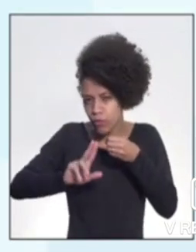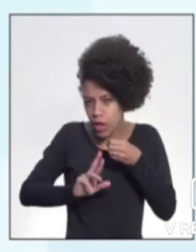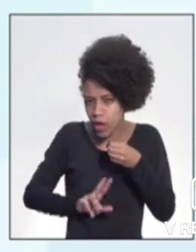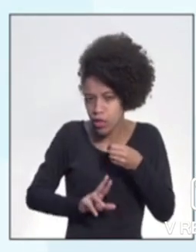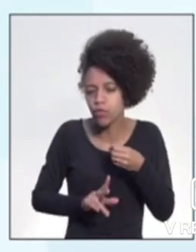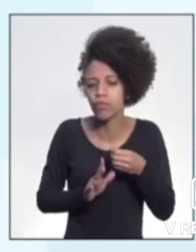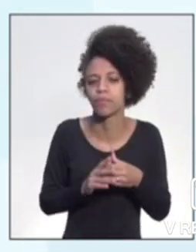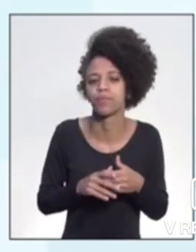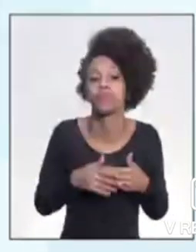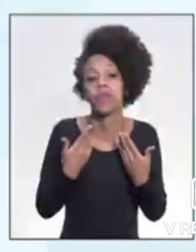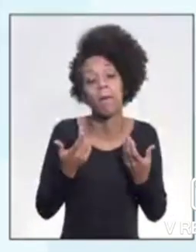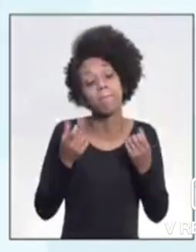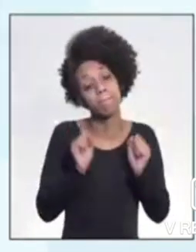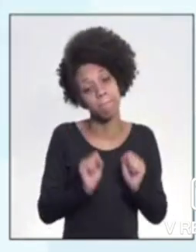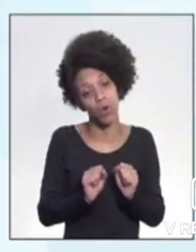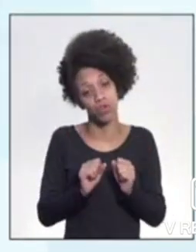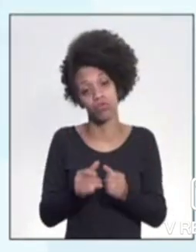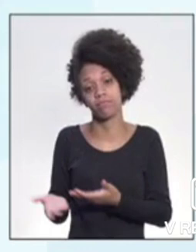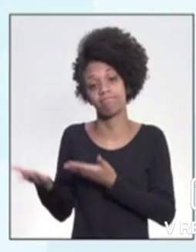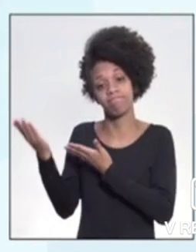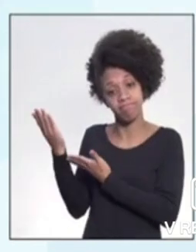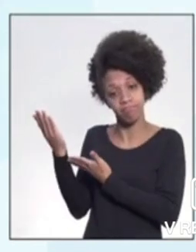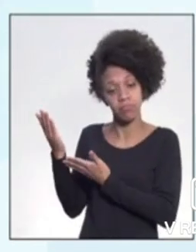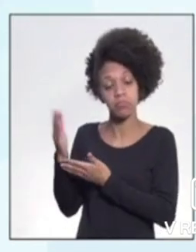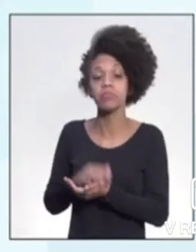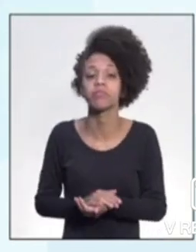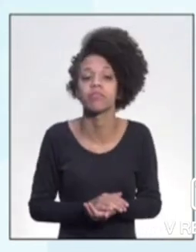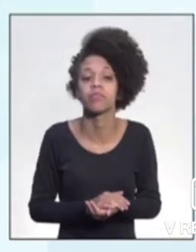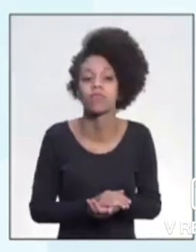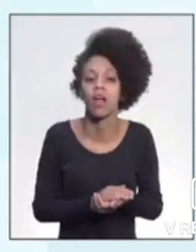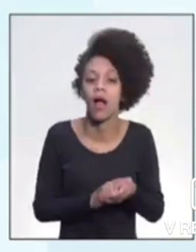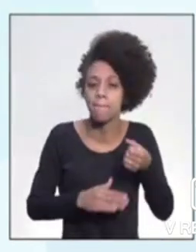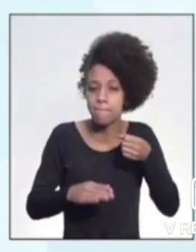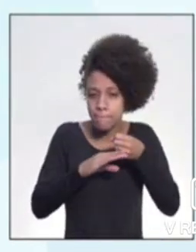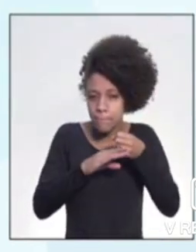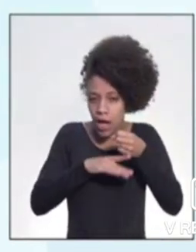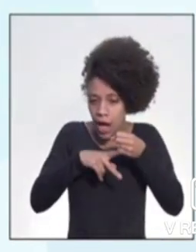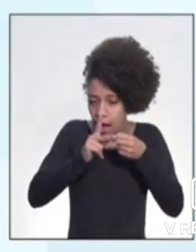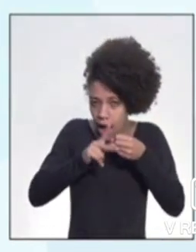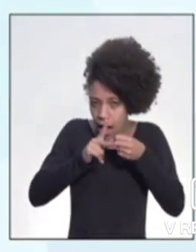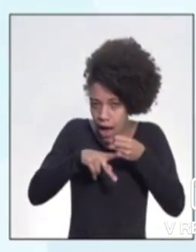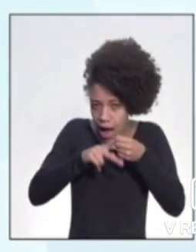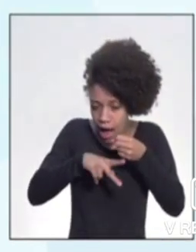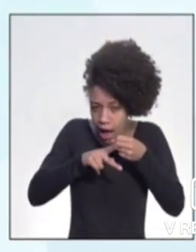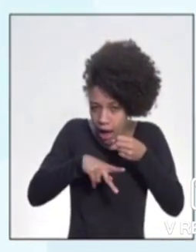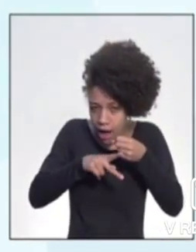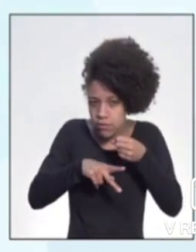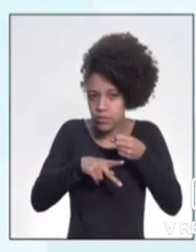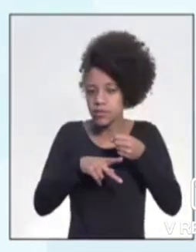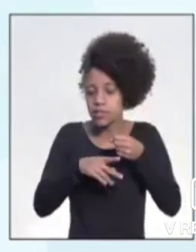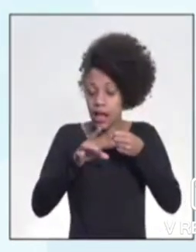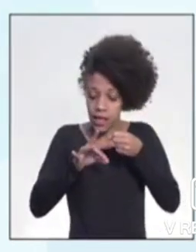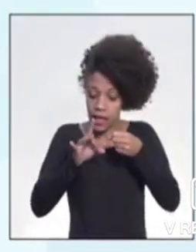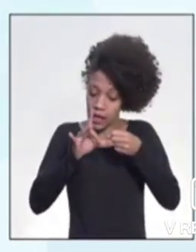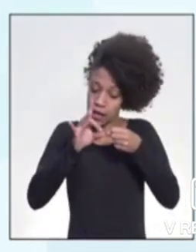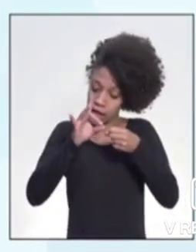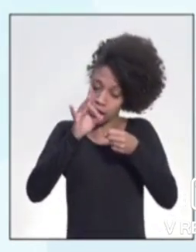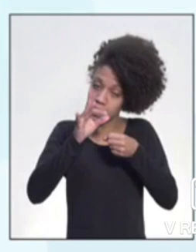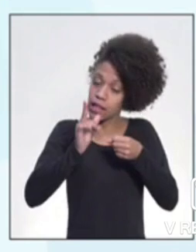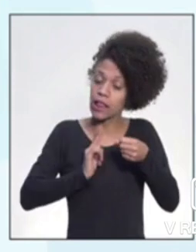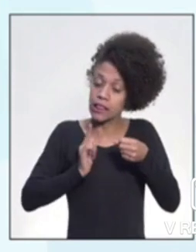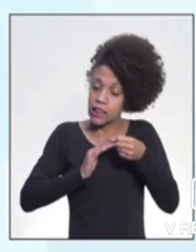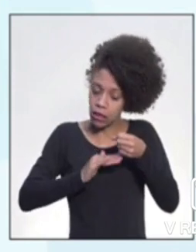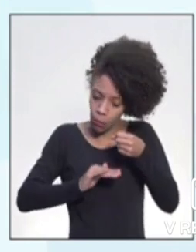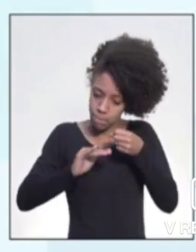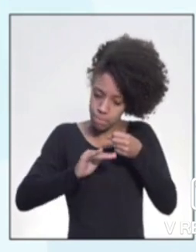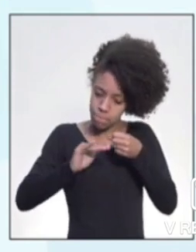vídeo, né? Que eu posso determinar assim, ó, a camada, né, pela letra do alfabeto, e cada camada tem um nível de